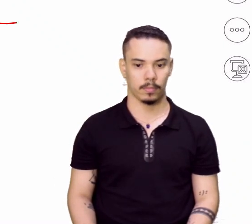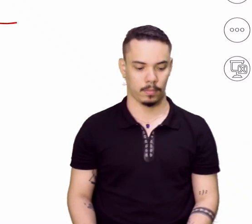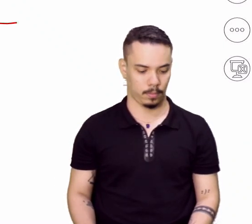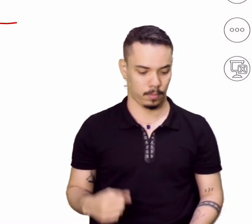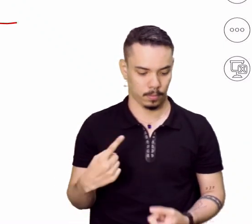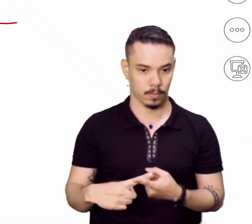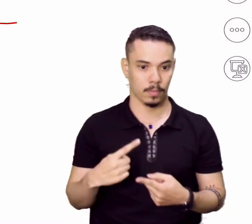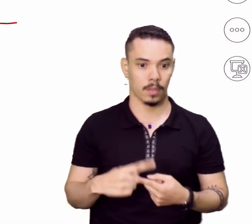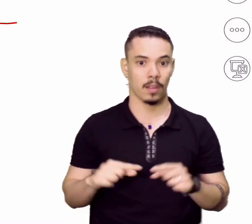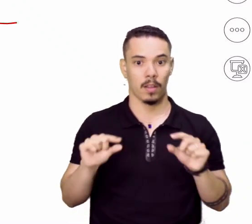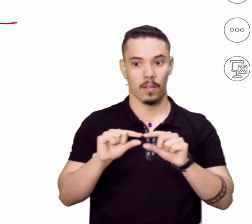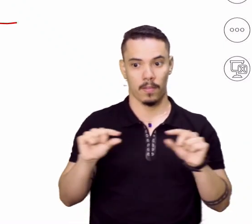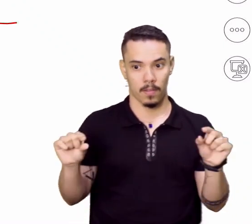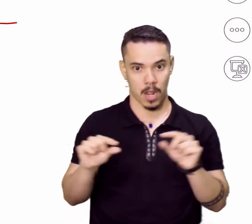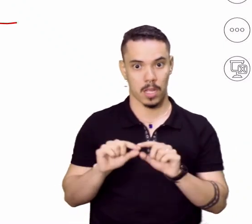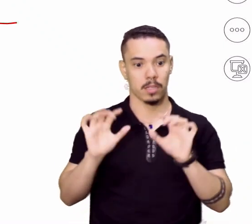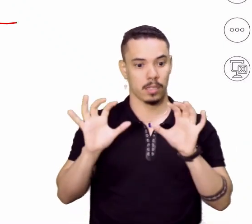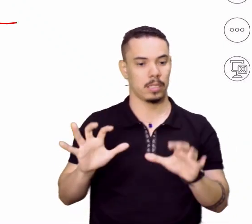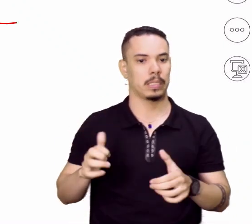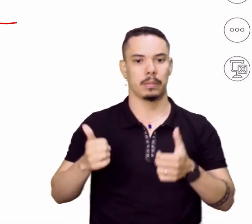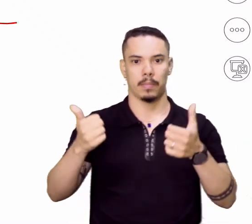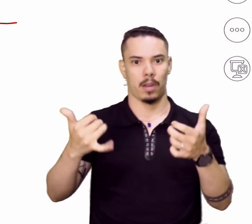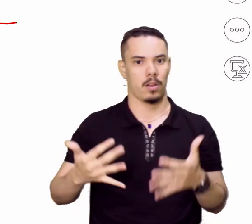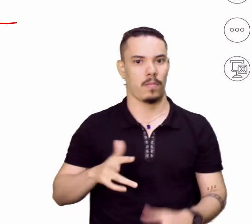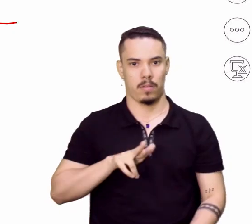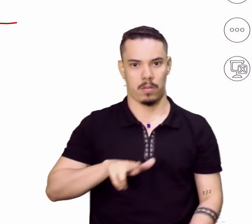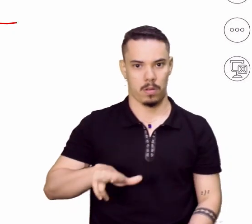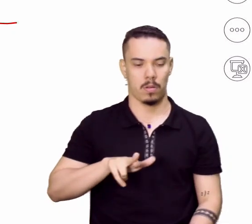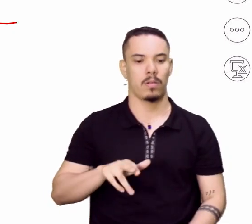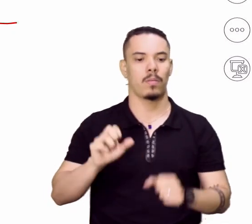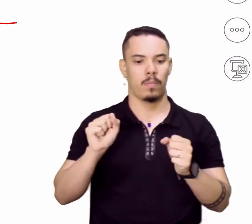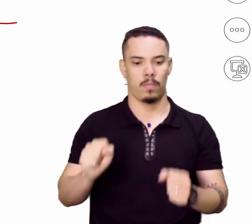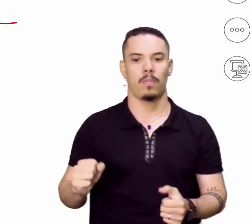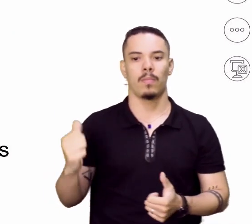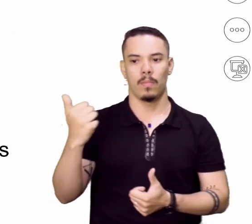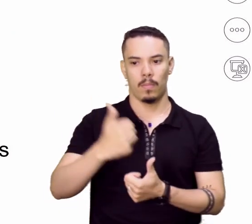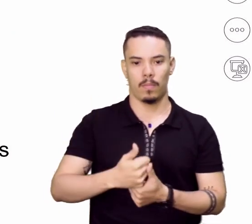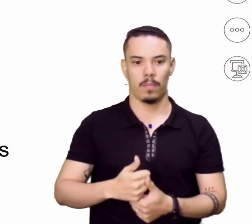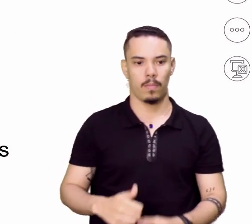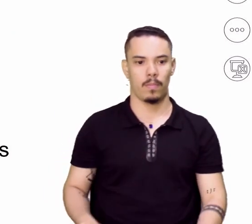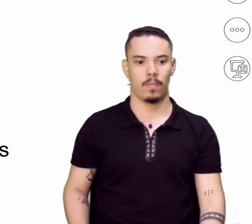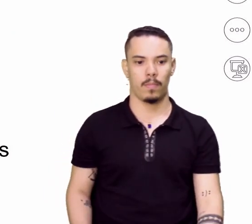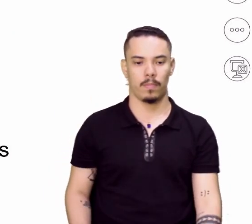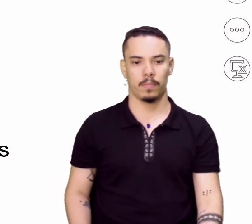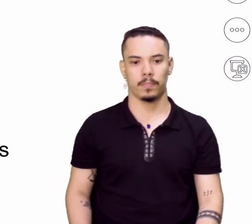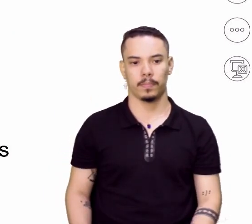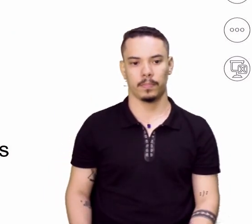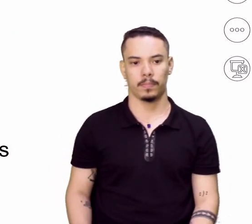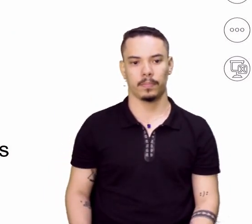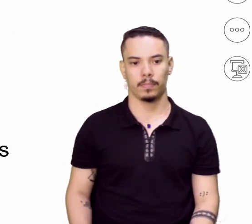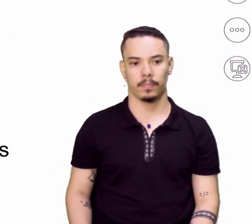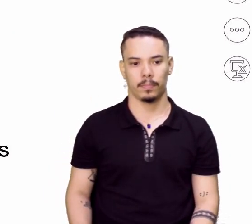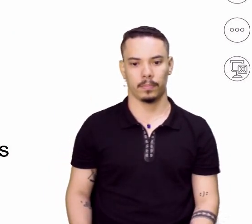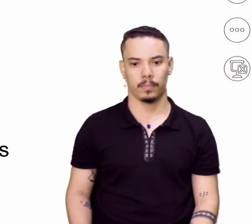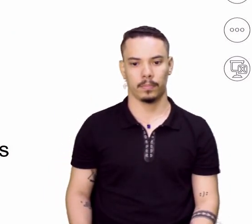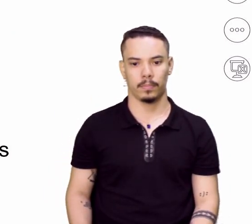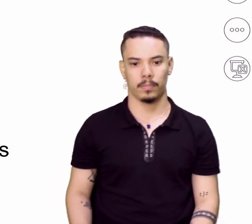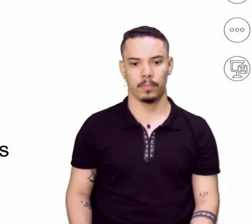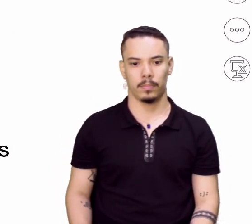oração restritiva, não é uma oração explicativa, e eu posso substituir o who pelo that. E aqui você